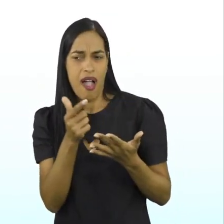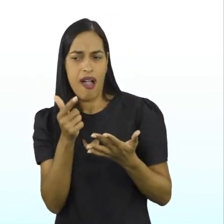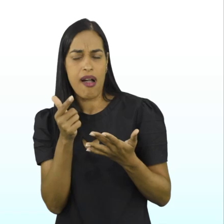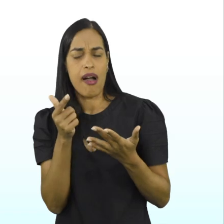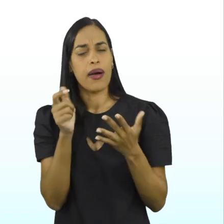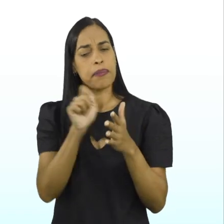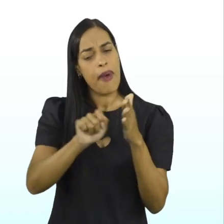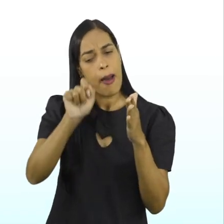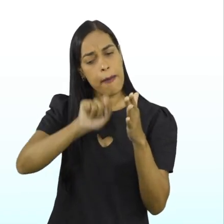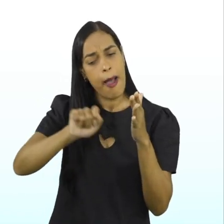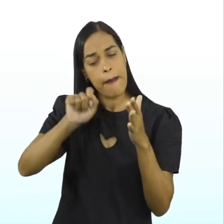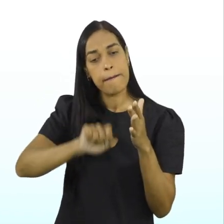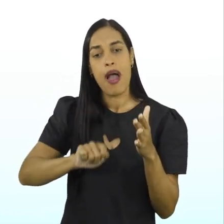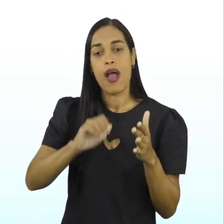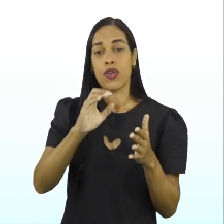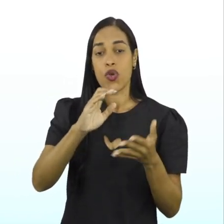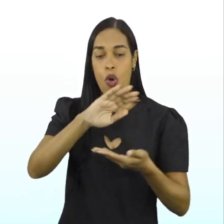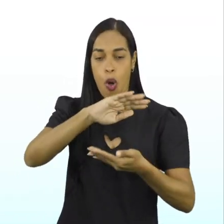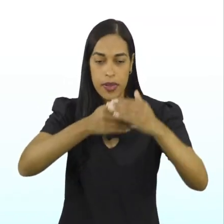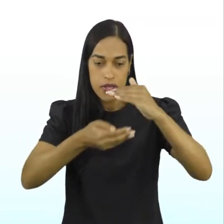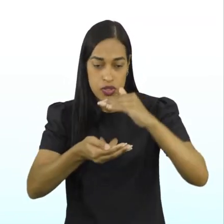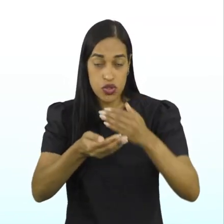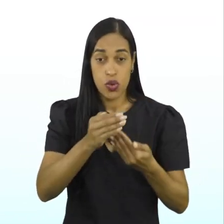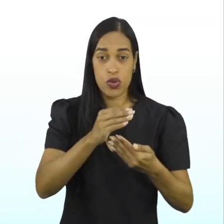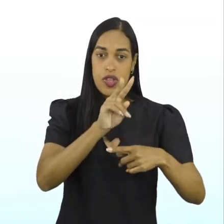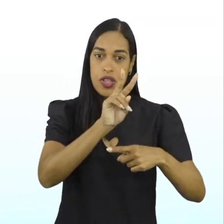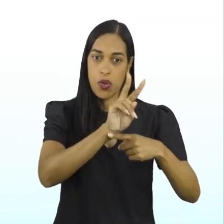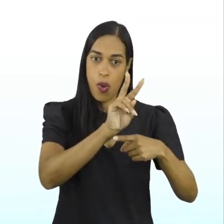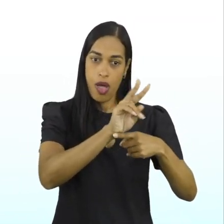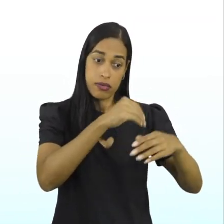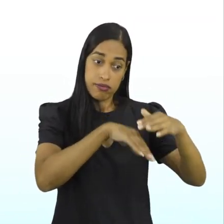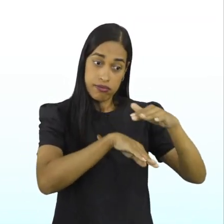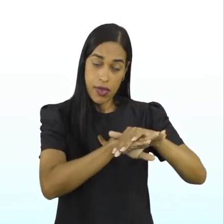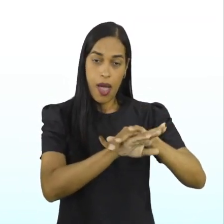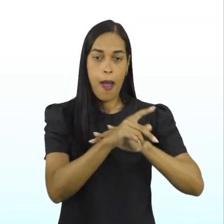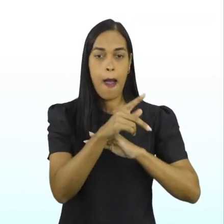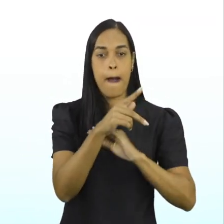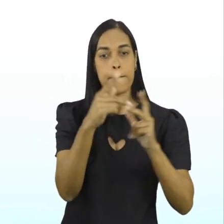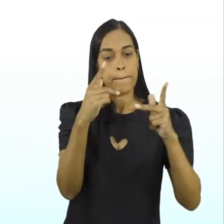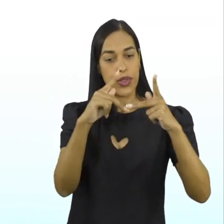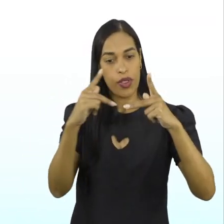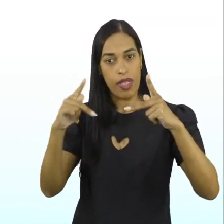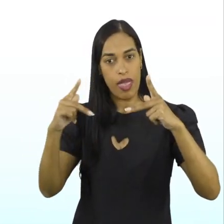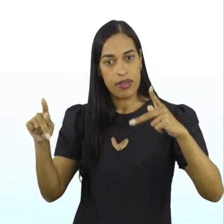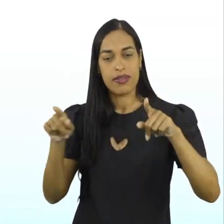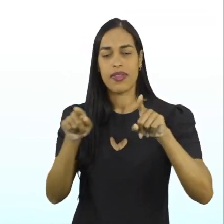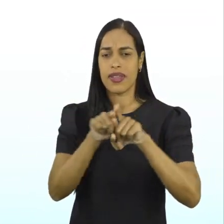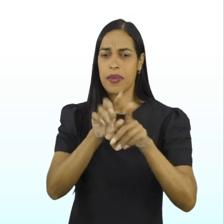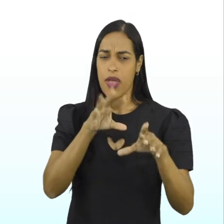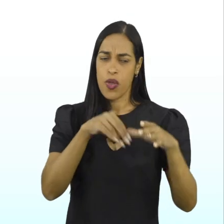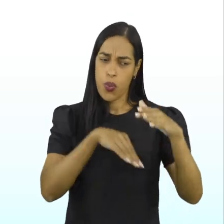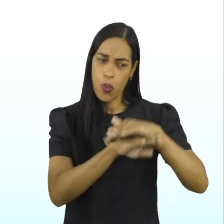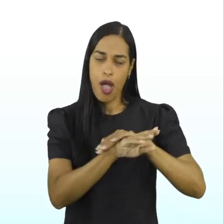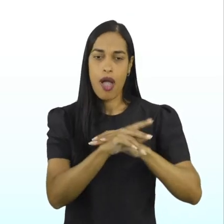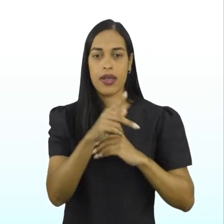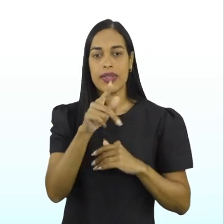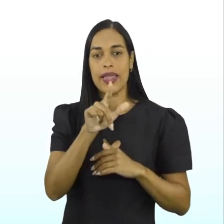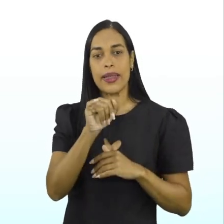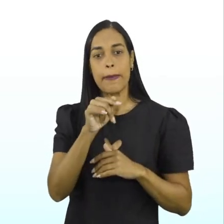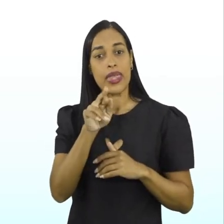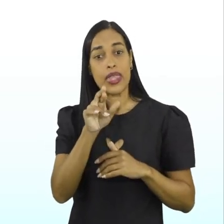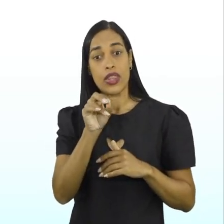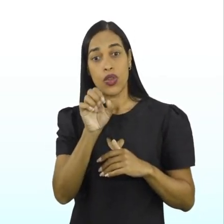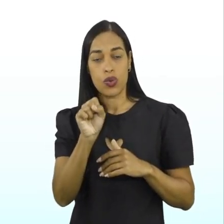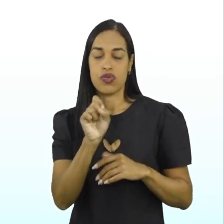de Golgi, ele armazena proteína e armazena lipídio. Mas ele produz proteína e lipídio? Ei,